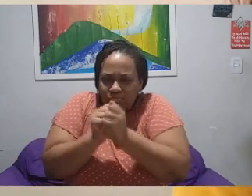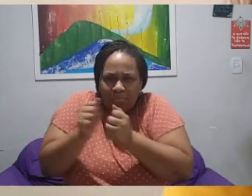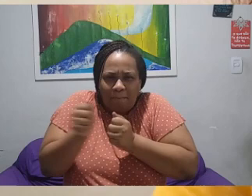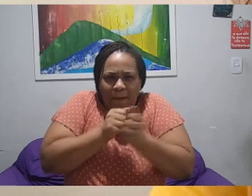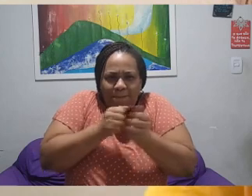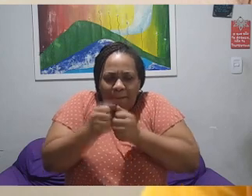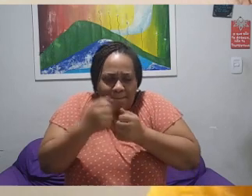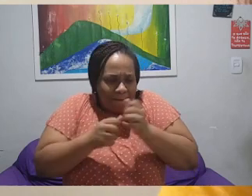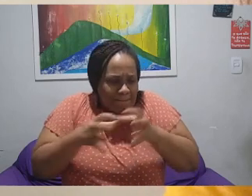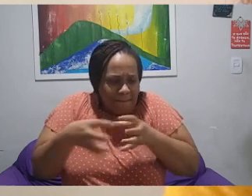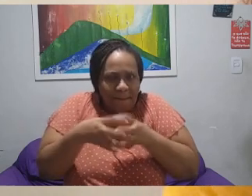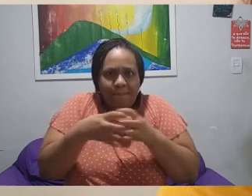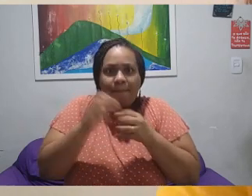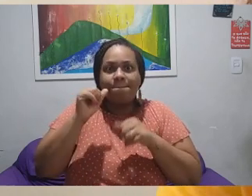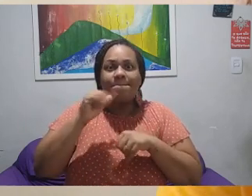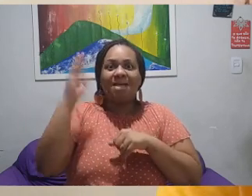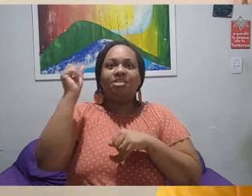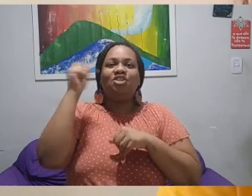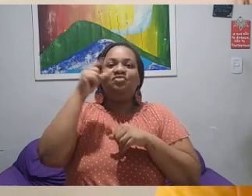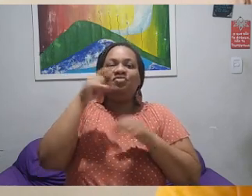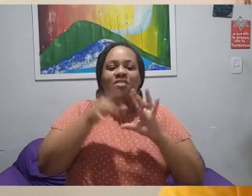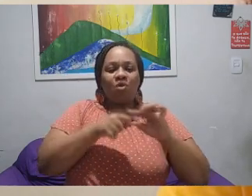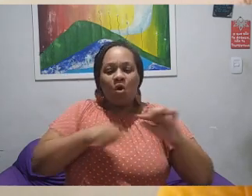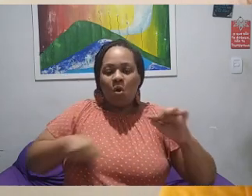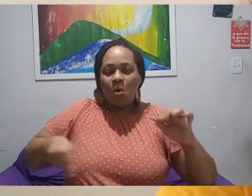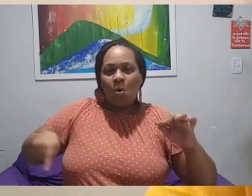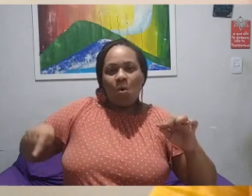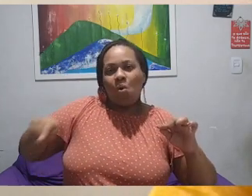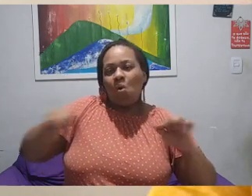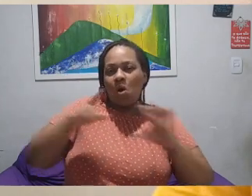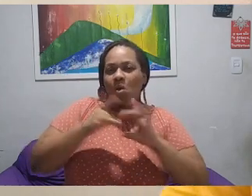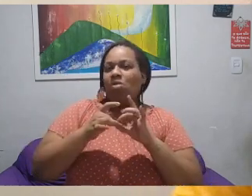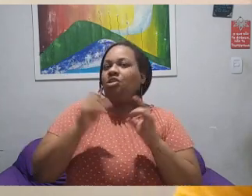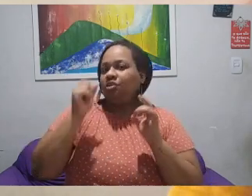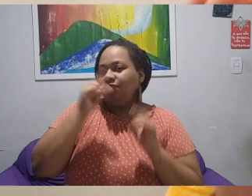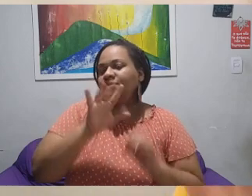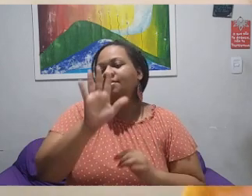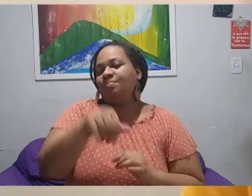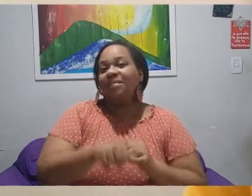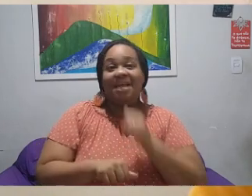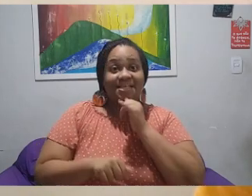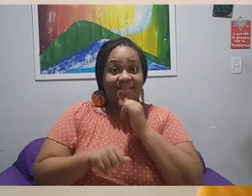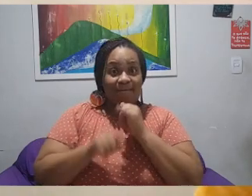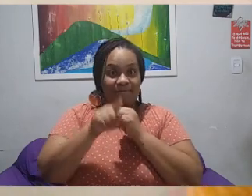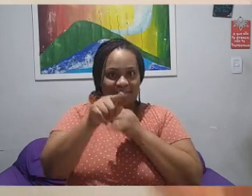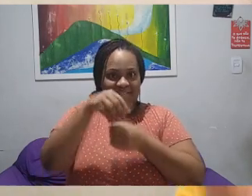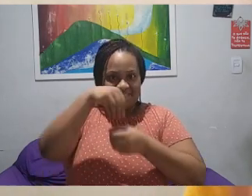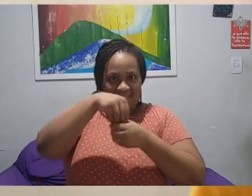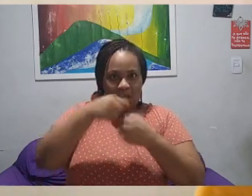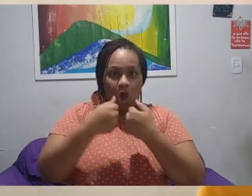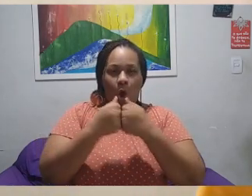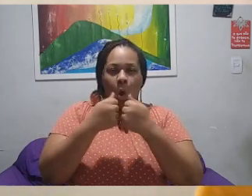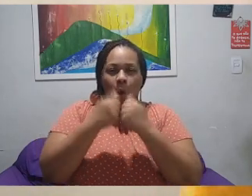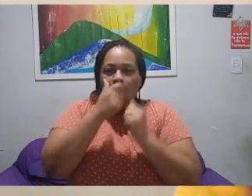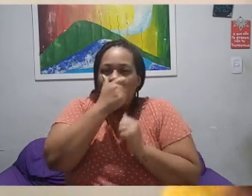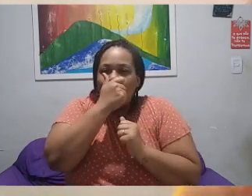elétrons ficam colidindo, maior a dificuldade da corrente de passar pelo condutor. Vamos pensar o seguinte: você está dentro